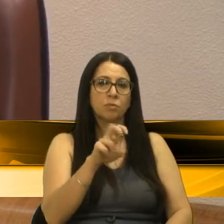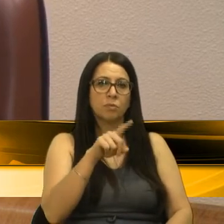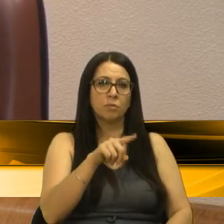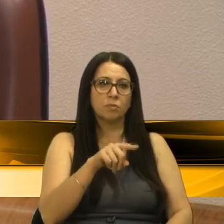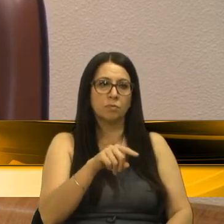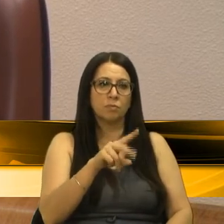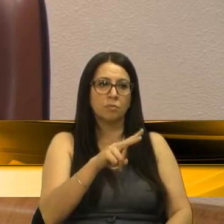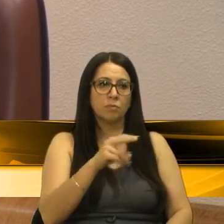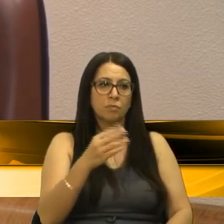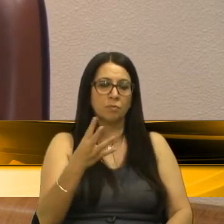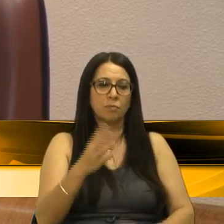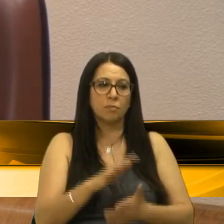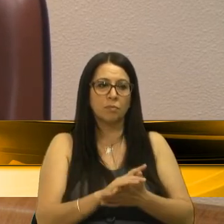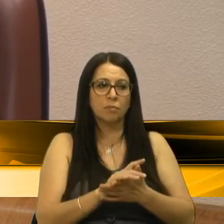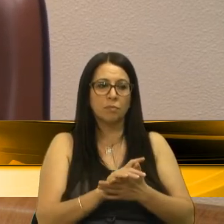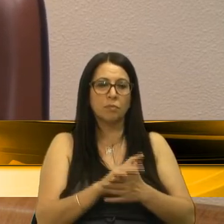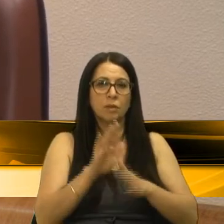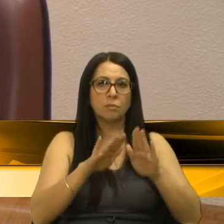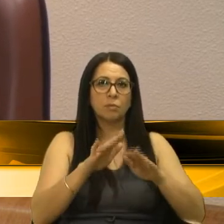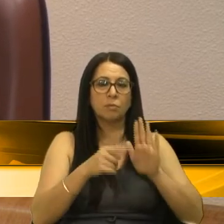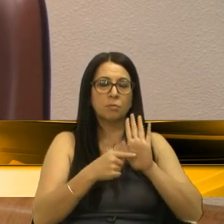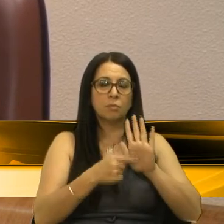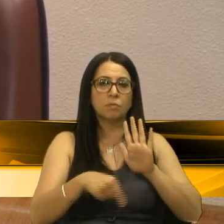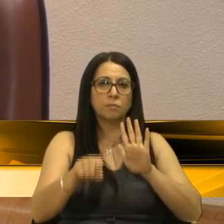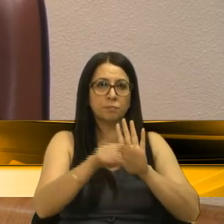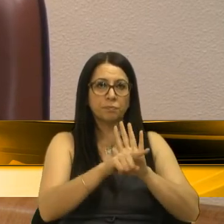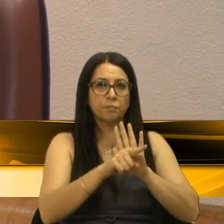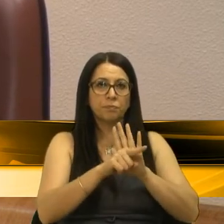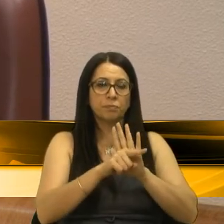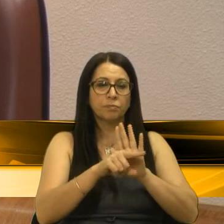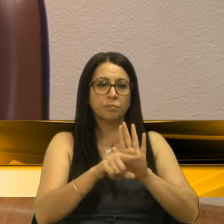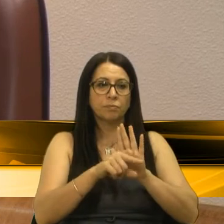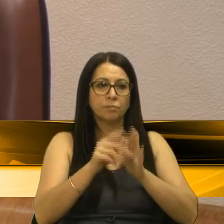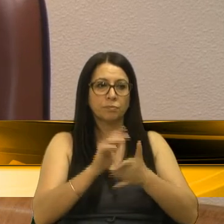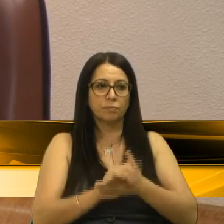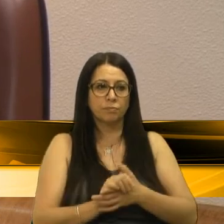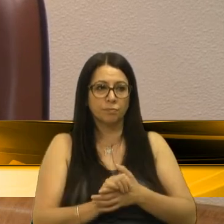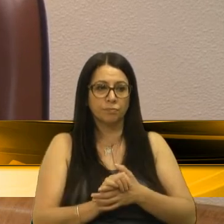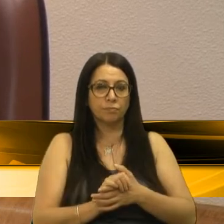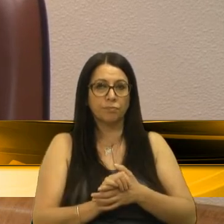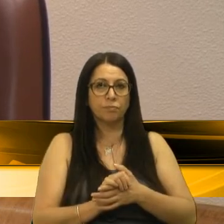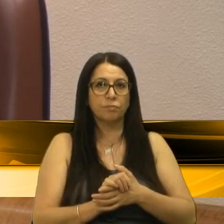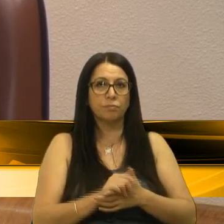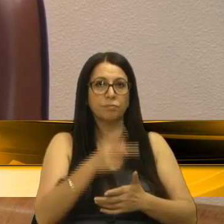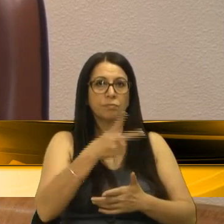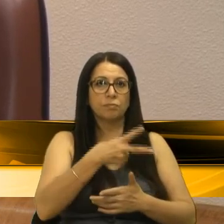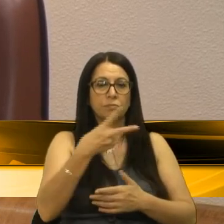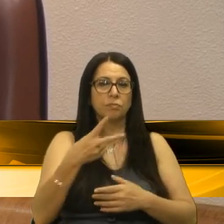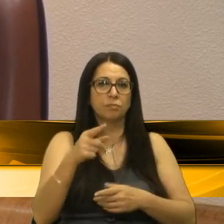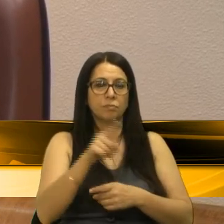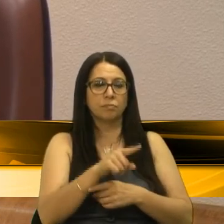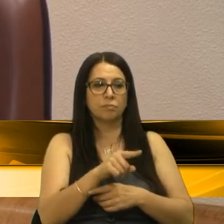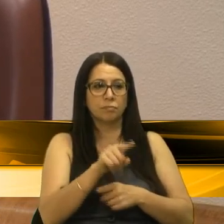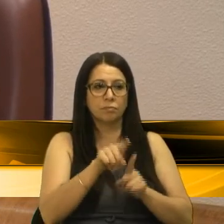13.885/2004, dependerá da apresentação dos seguintes documentos, além daqueles referidos no artigo 22º deste decreto. 1.